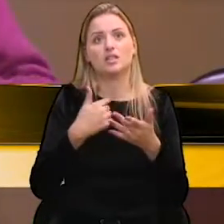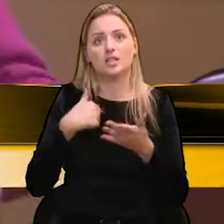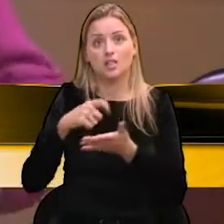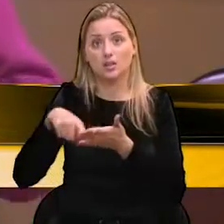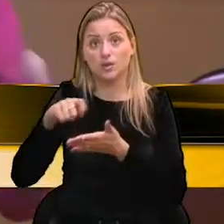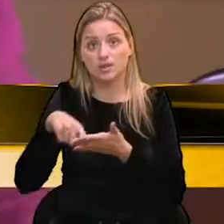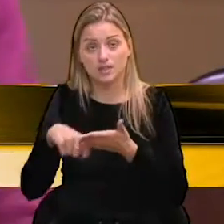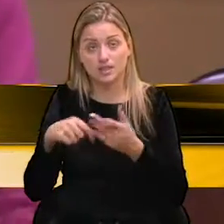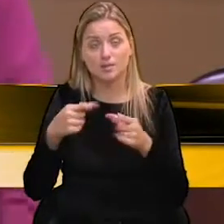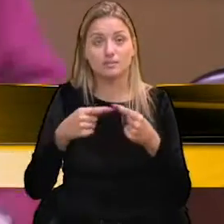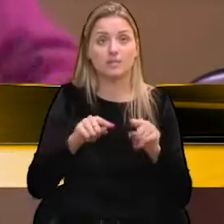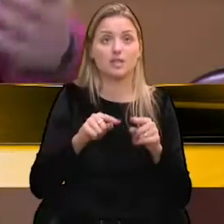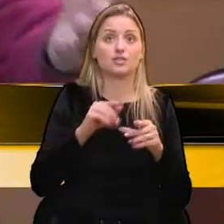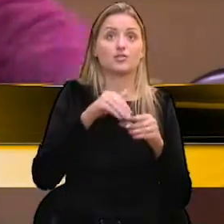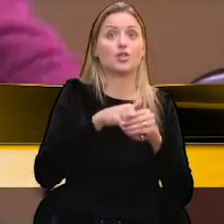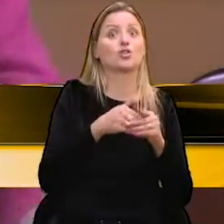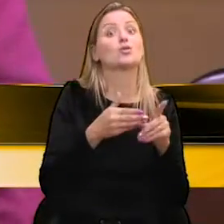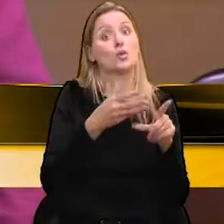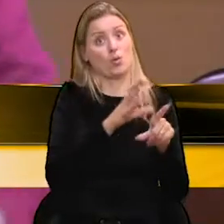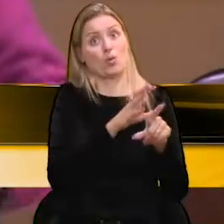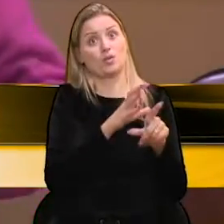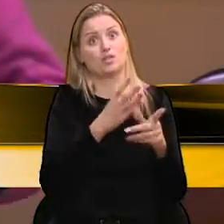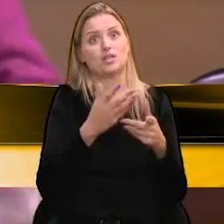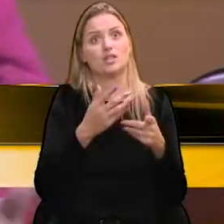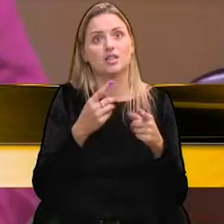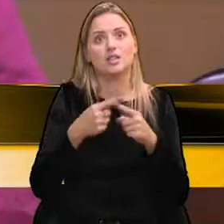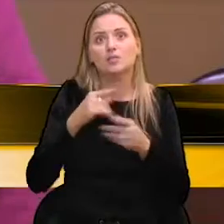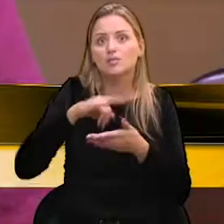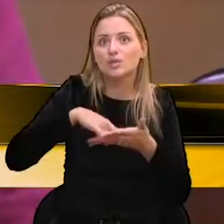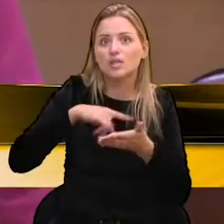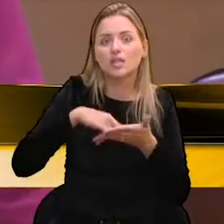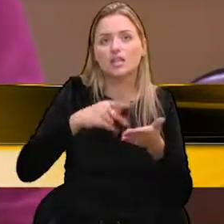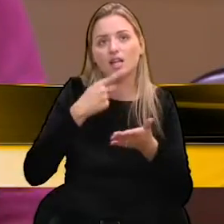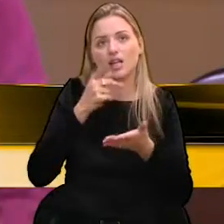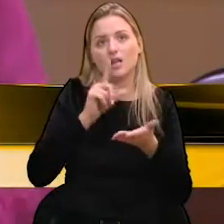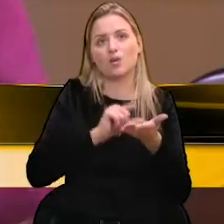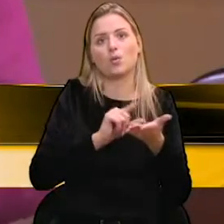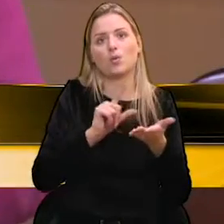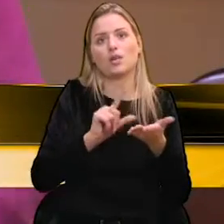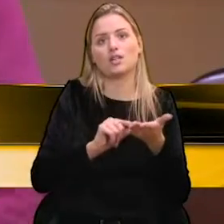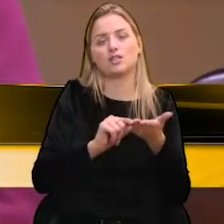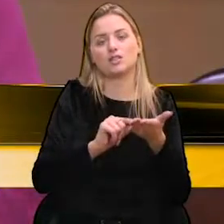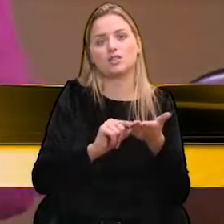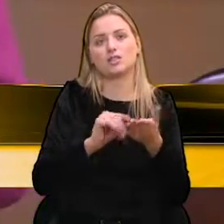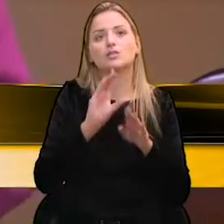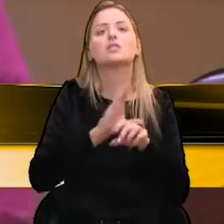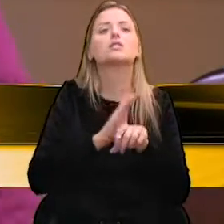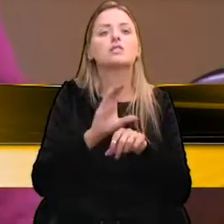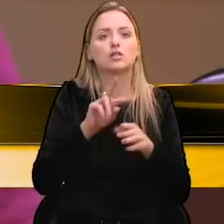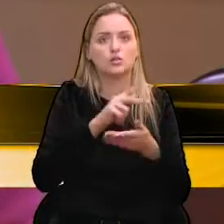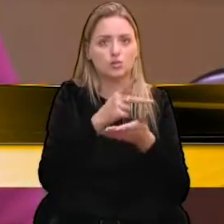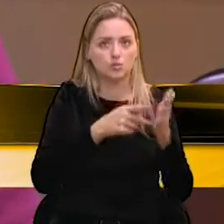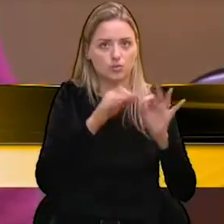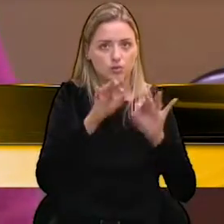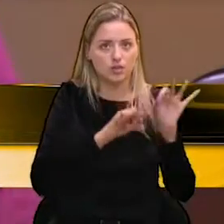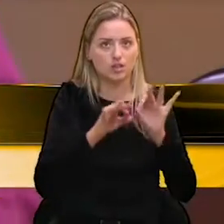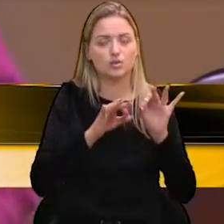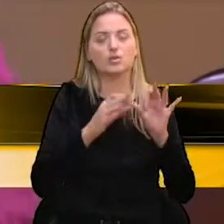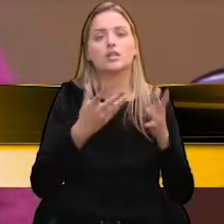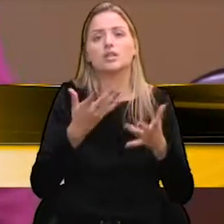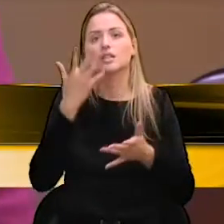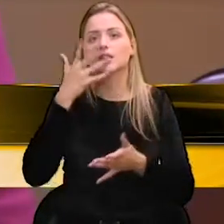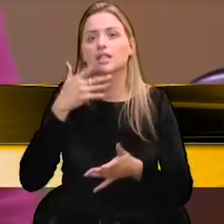assinei pelo parecer, que assim diz os artigos da Constituição, mas pelo mérito do projeto, de uma oportunidade de uma